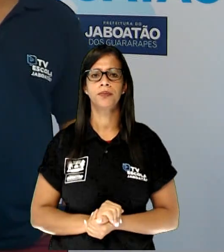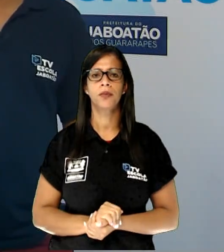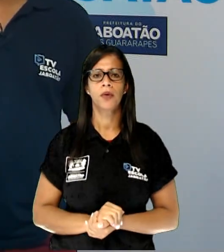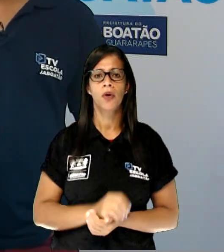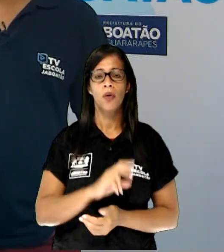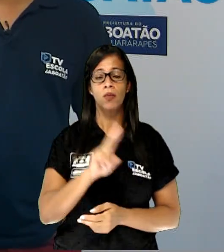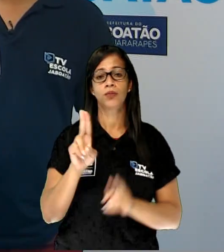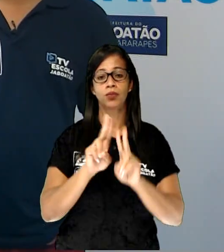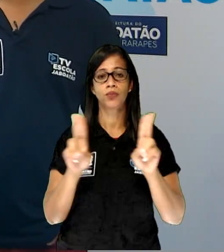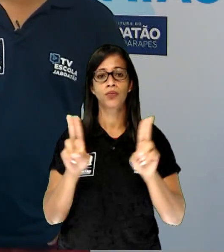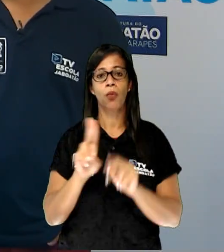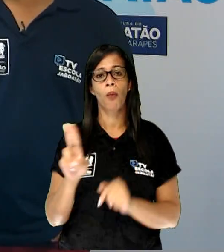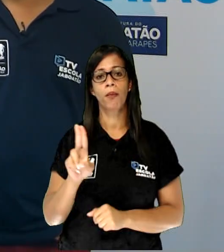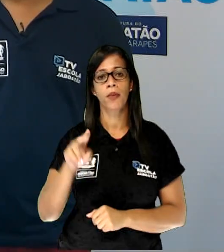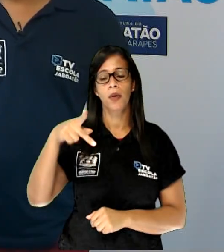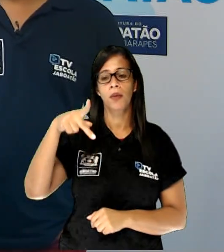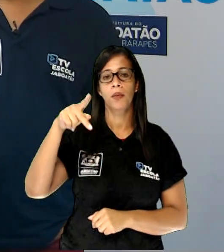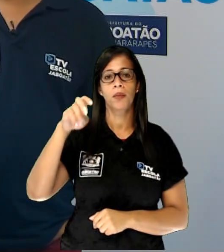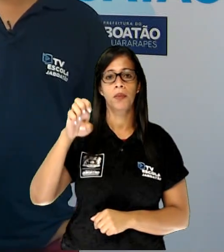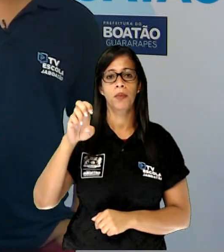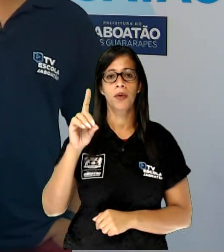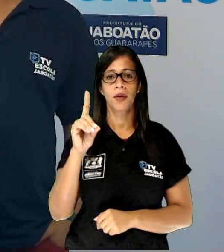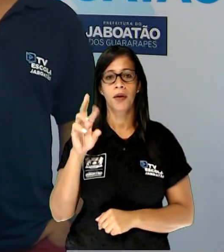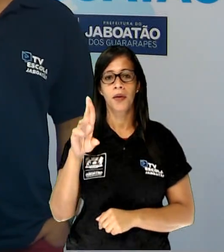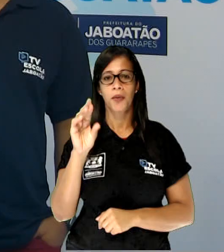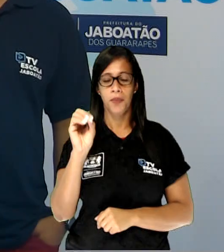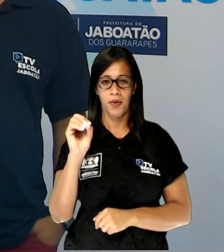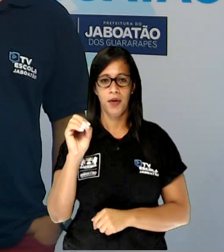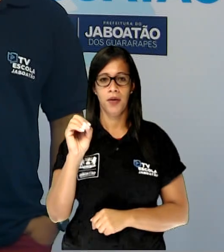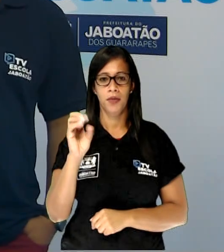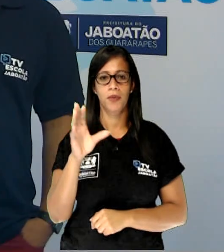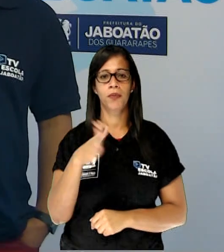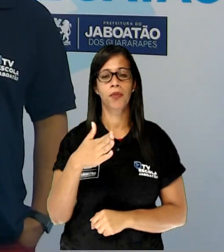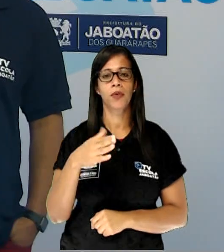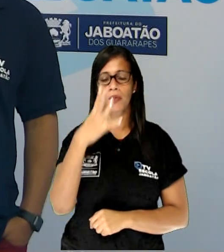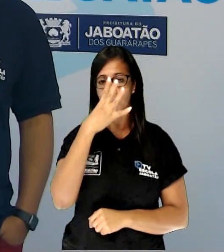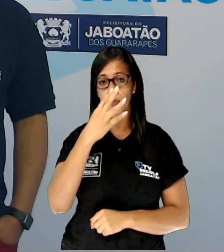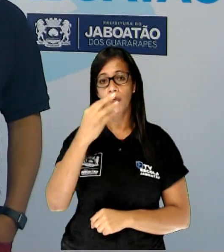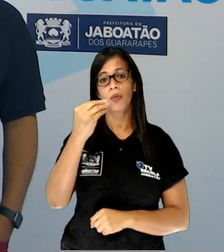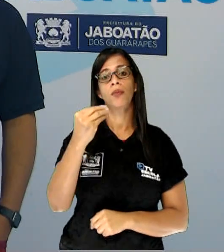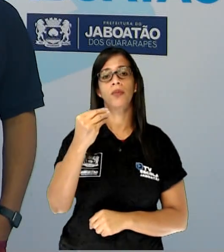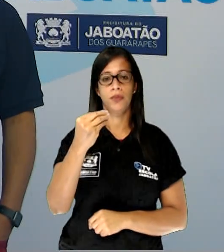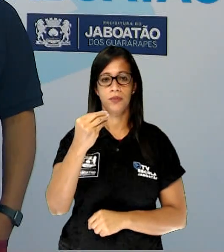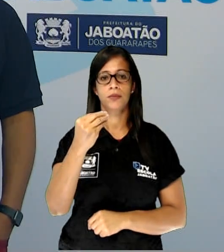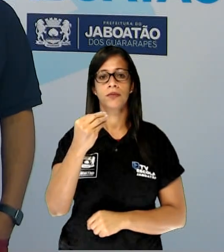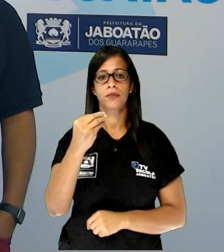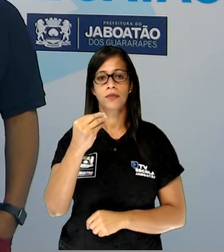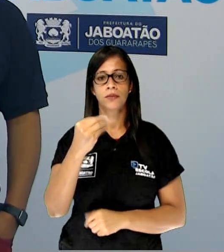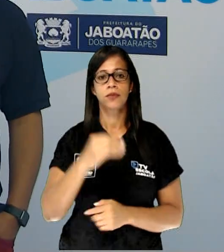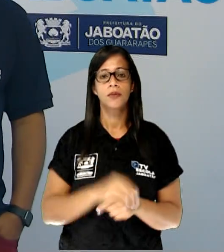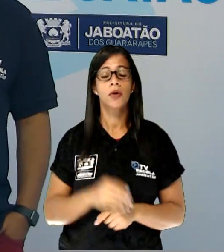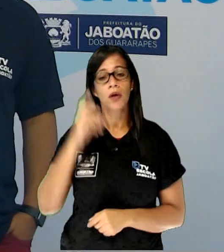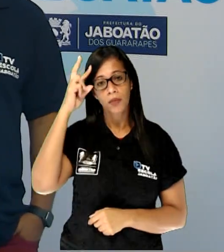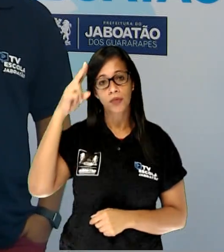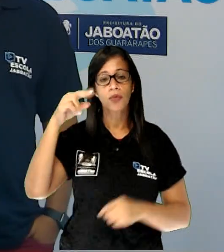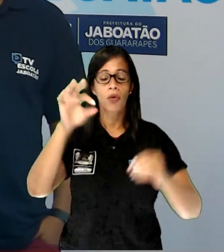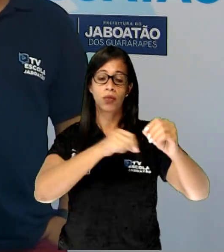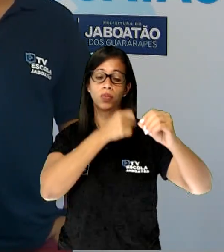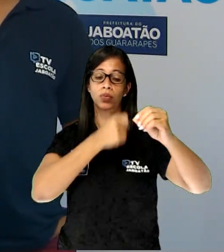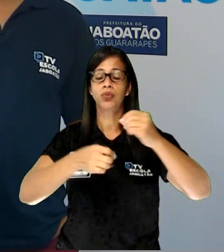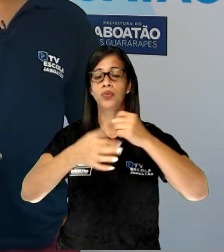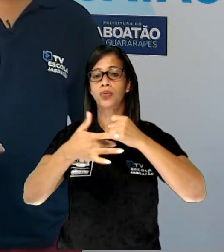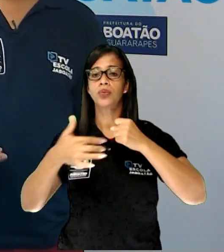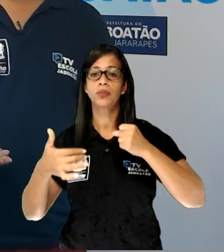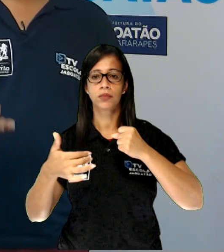o Lobo, de Prokofiev, que é uma história contada com os instrumentos musicais. Eu acho que vocês vão gostar muito, ok?